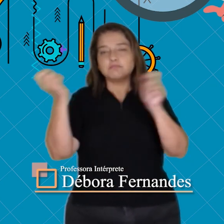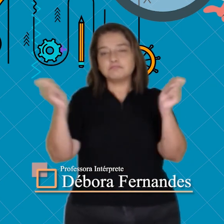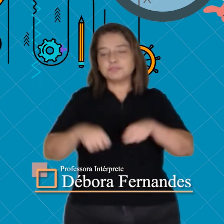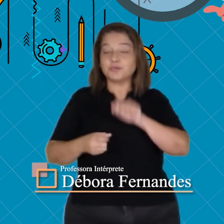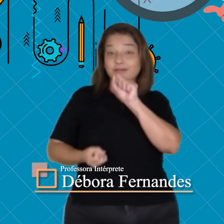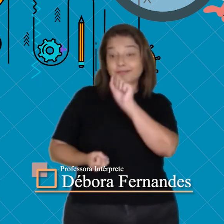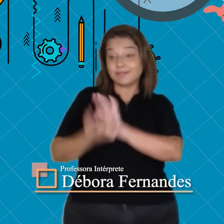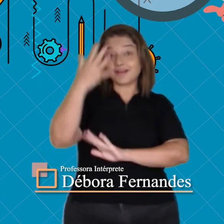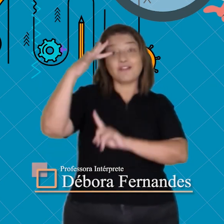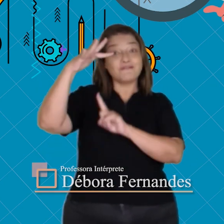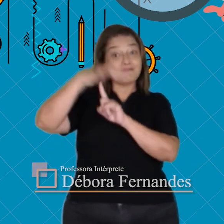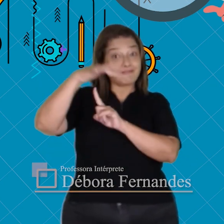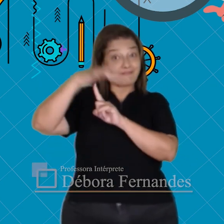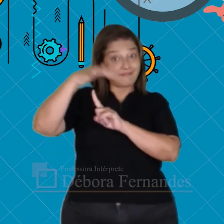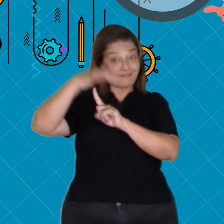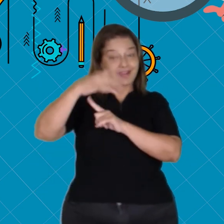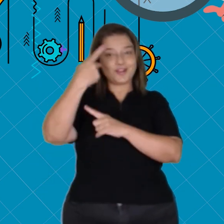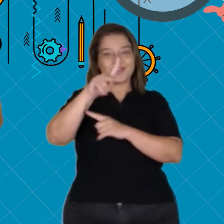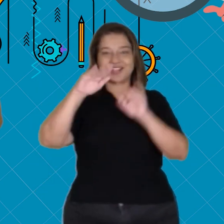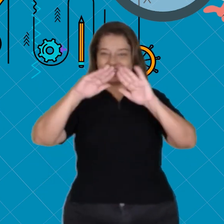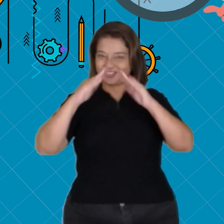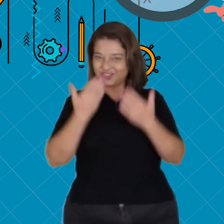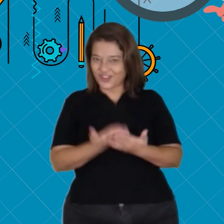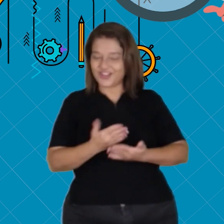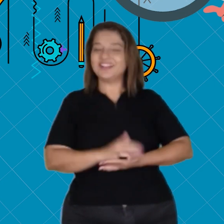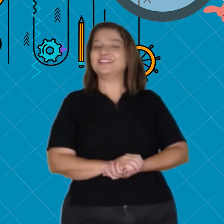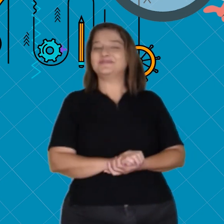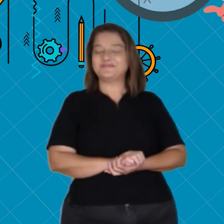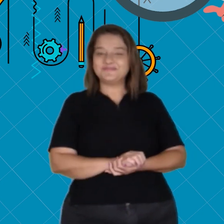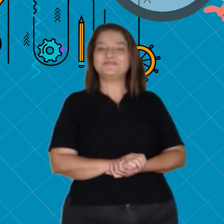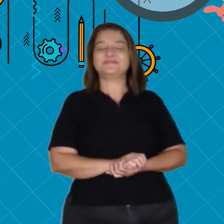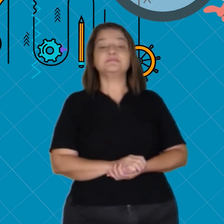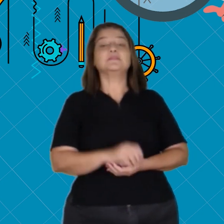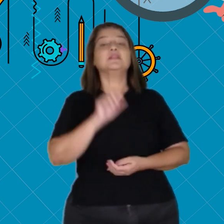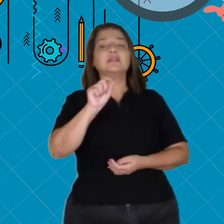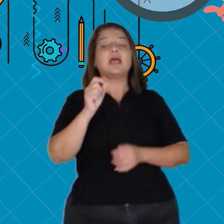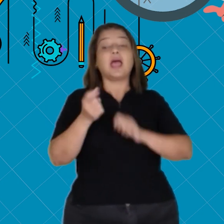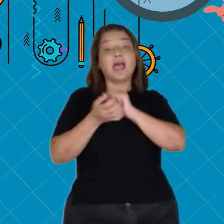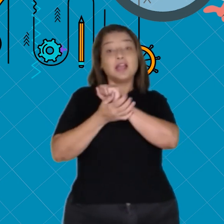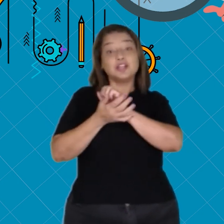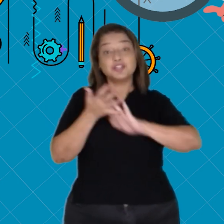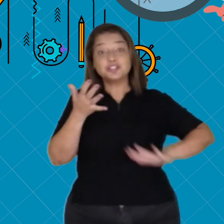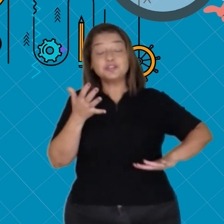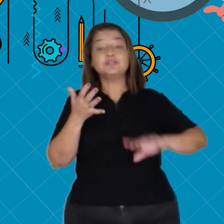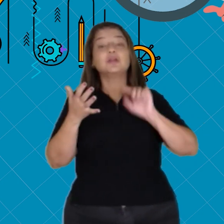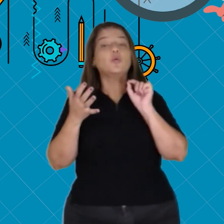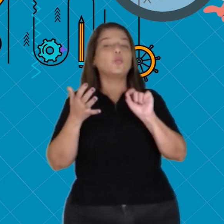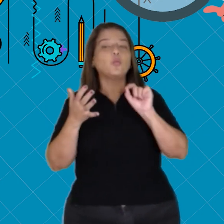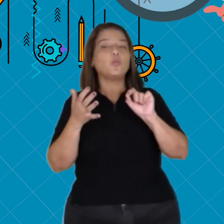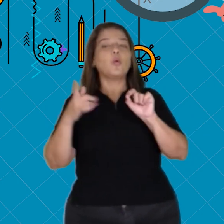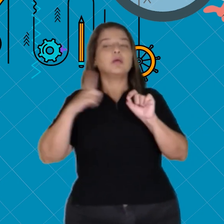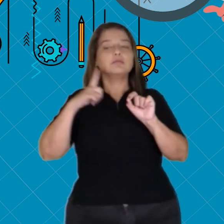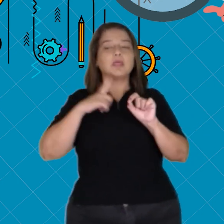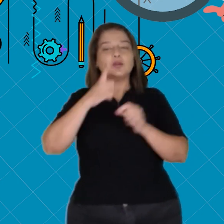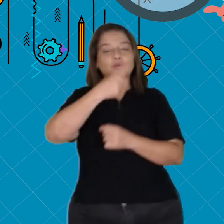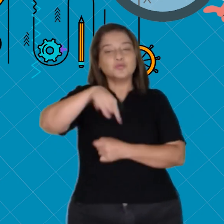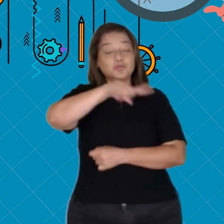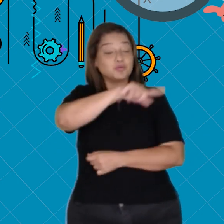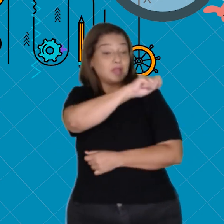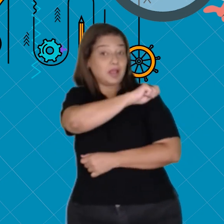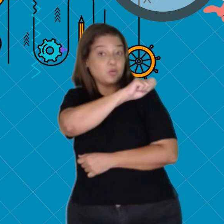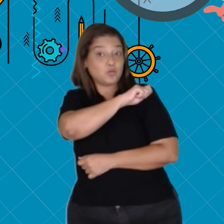feira alternativa na escola. Inicie a atividade incentivando os estudantes